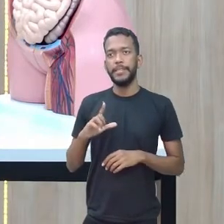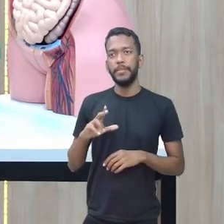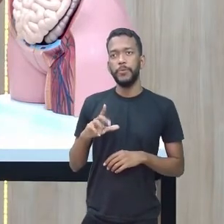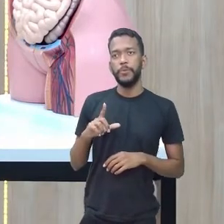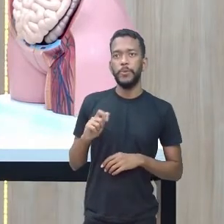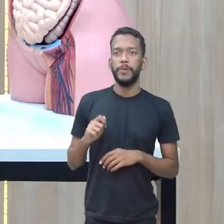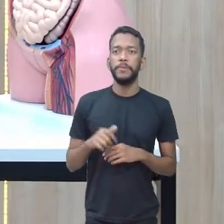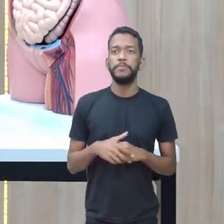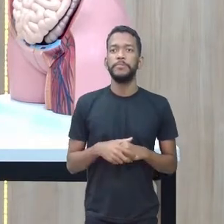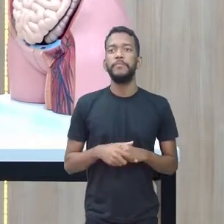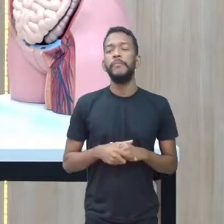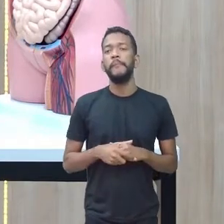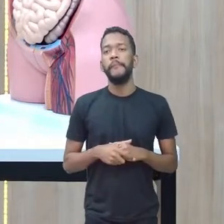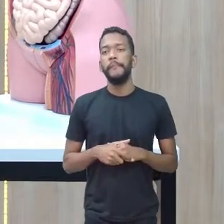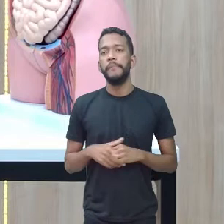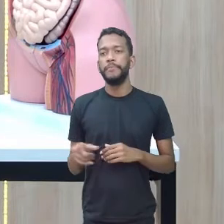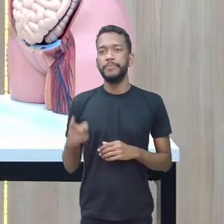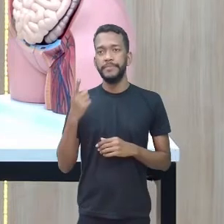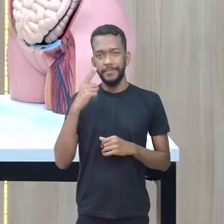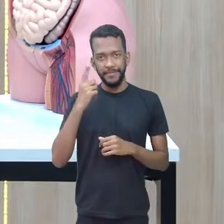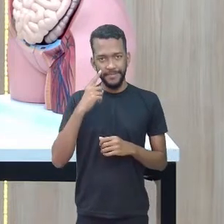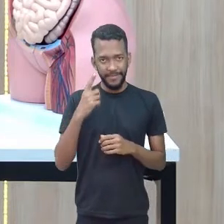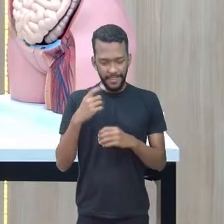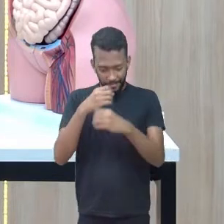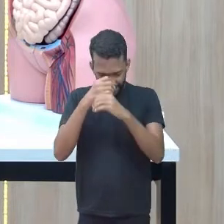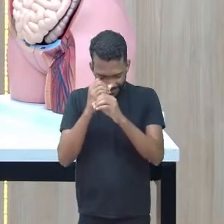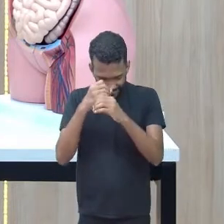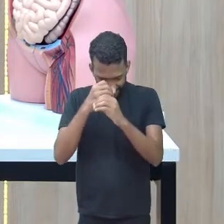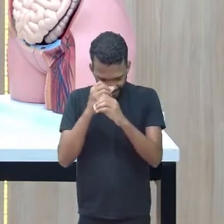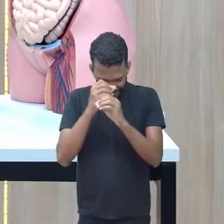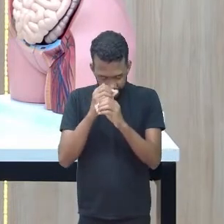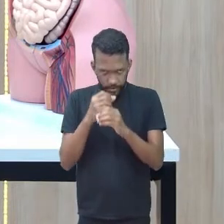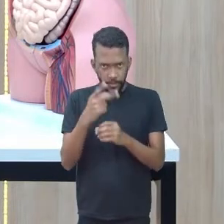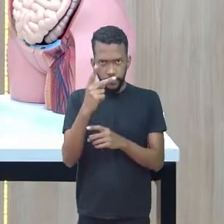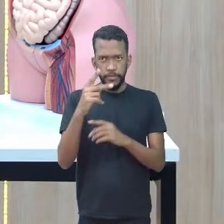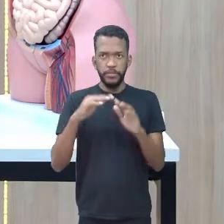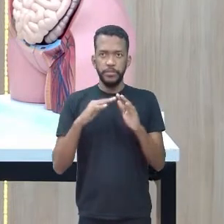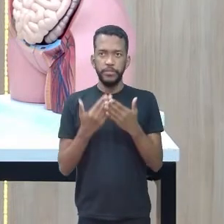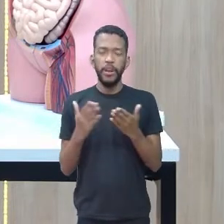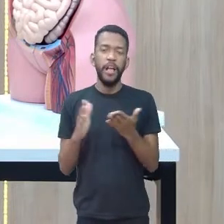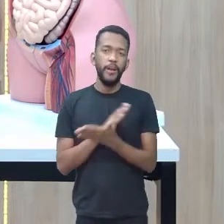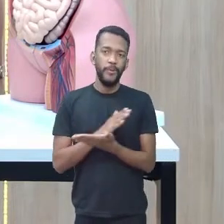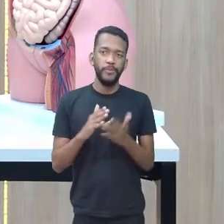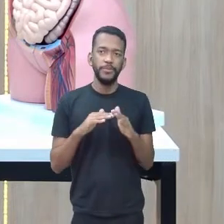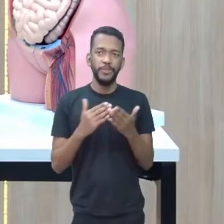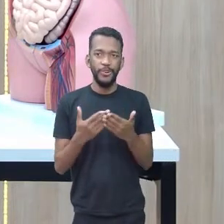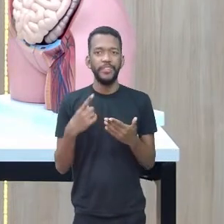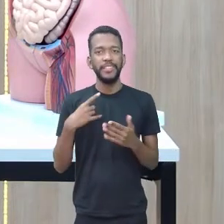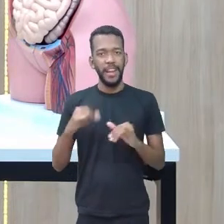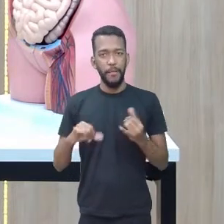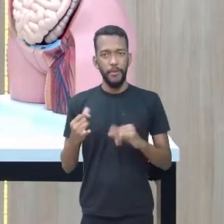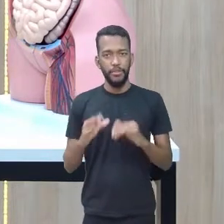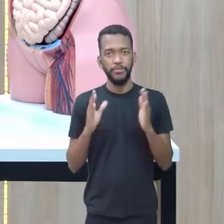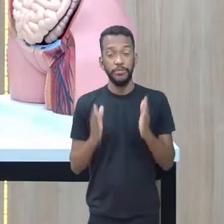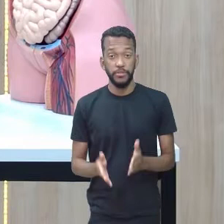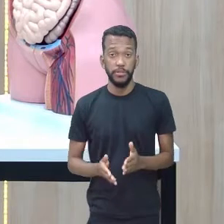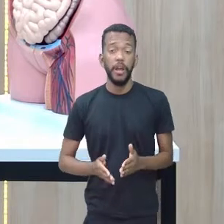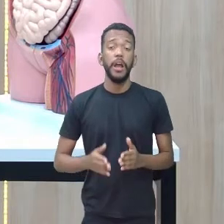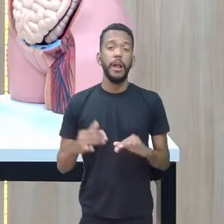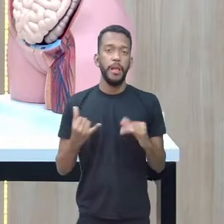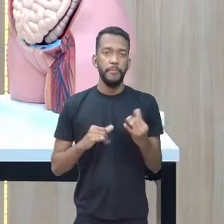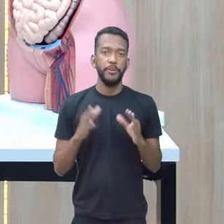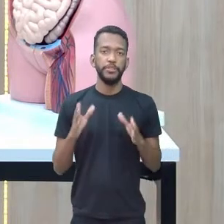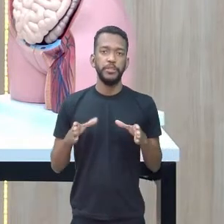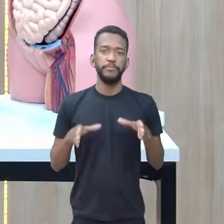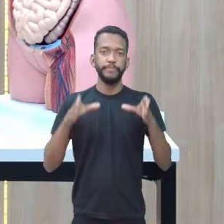A questão do microscópio, a gente está sempre mostrando a vocês que aí na escola de vocês, algumas escolas que têm o laboratório, que o laboratório já